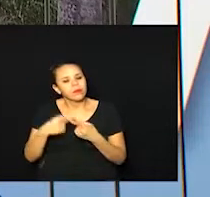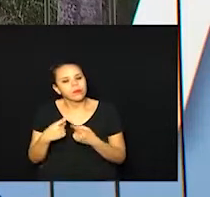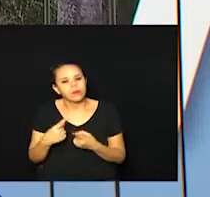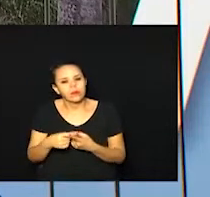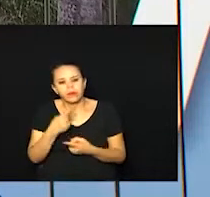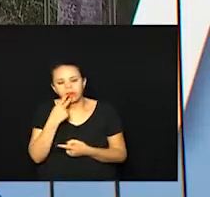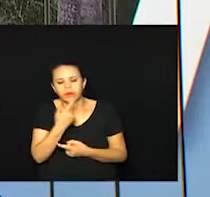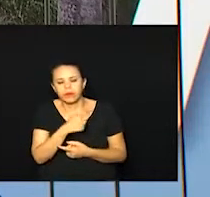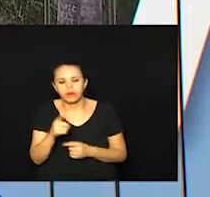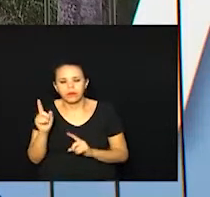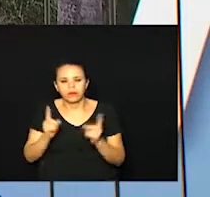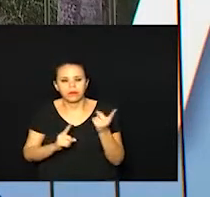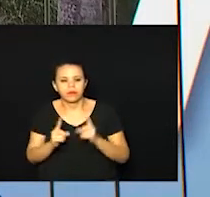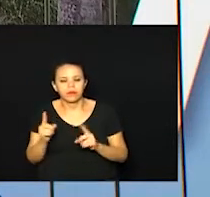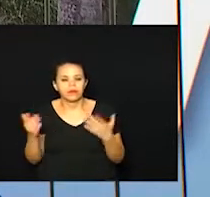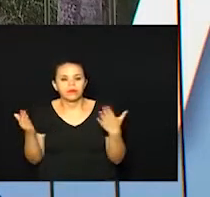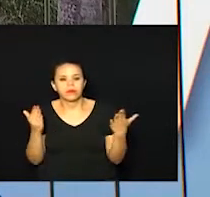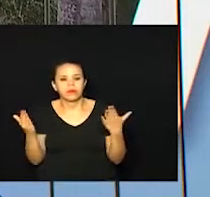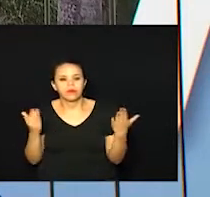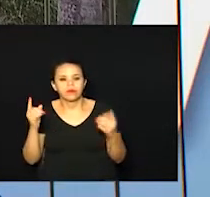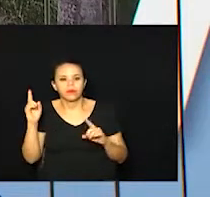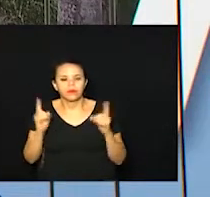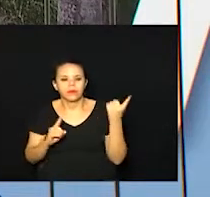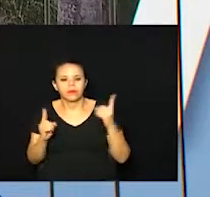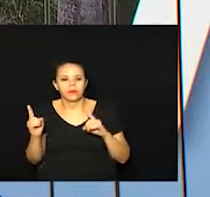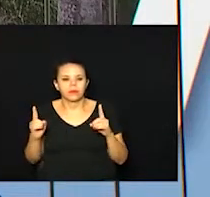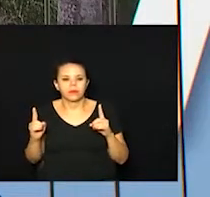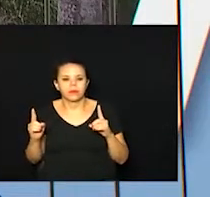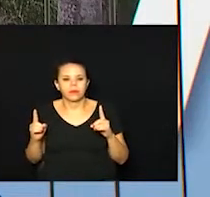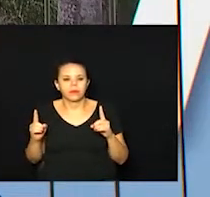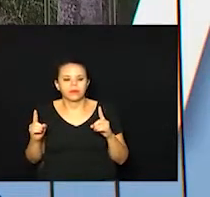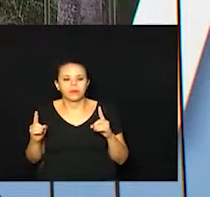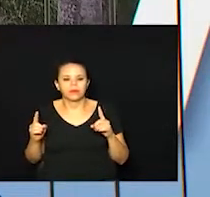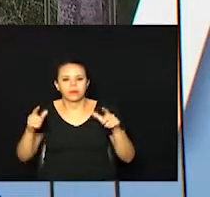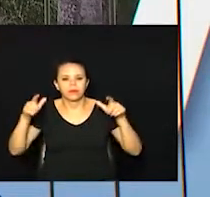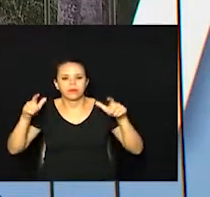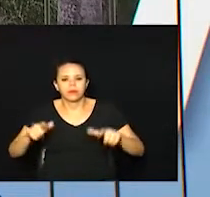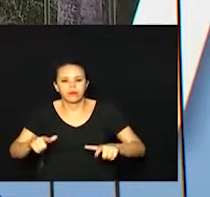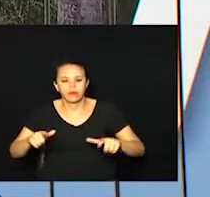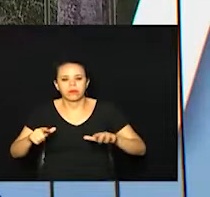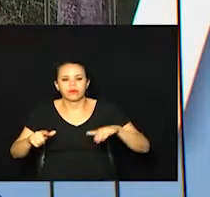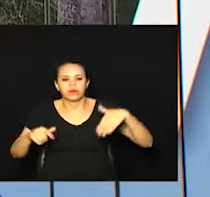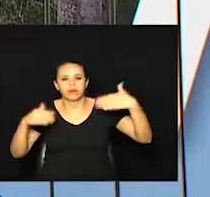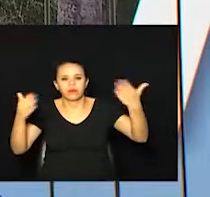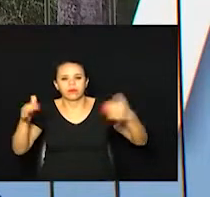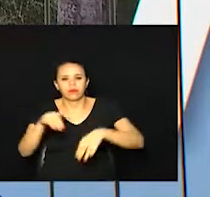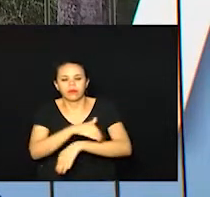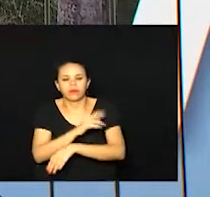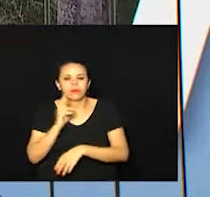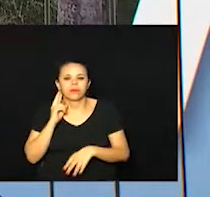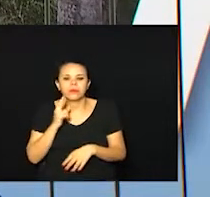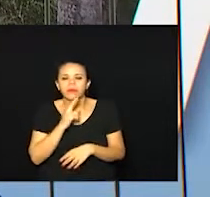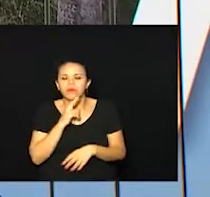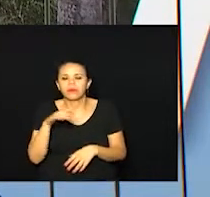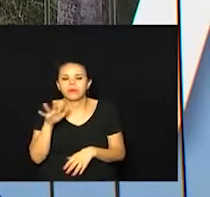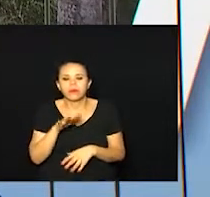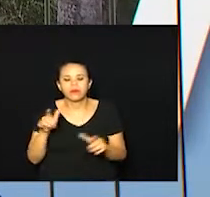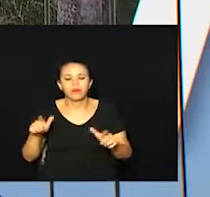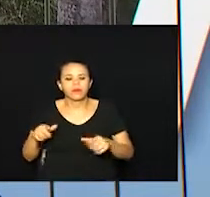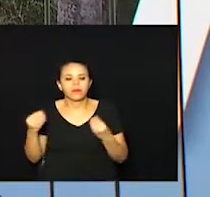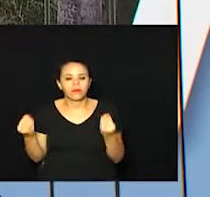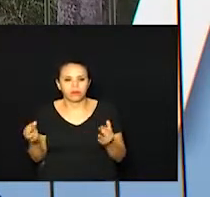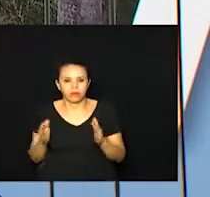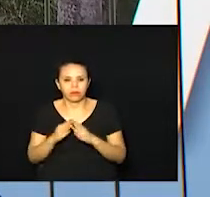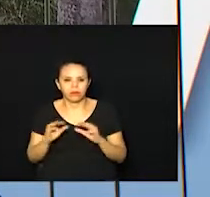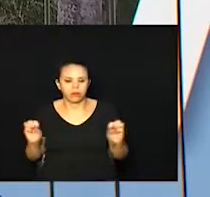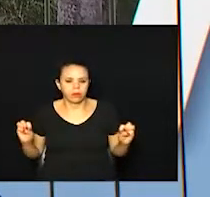que não vai ter carnaval, qual carnaval? O carnaval de salão? O carnaval de restaurantes, de casas